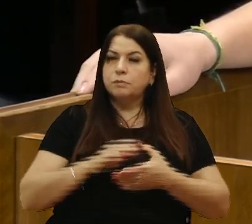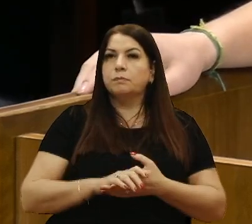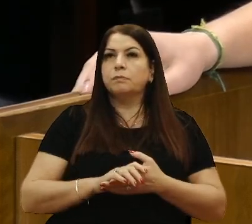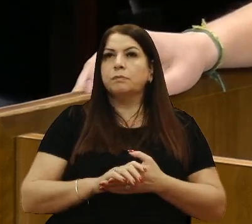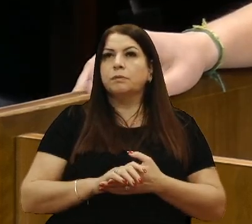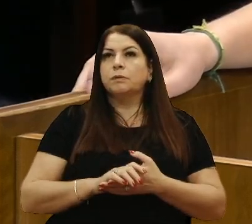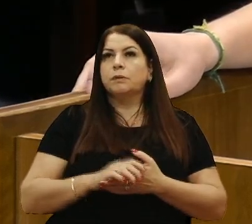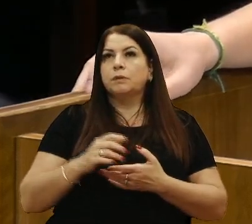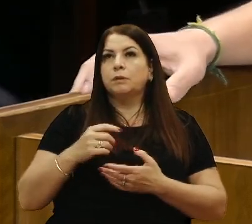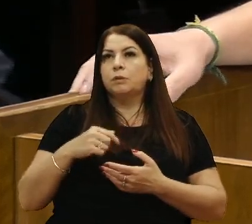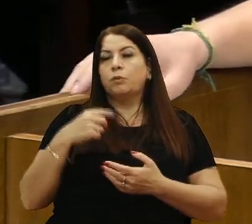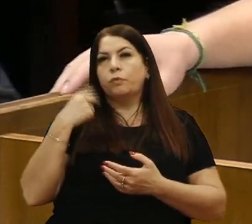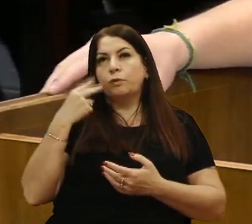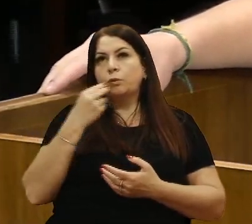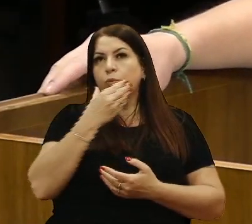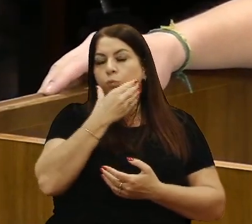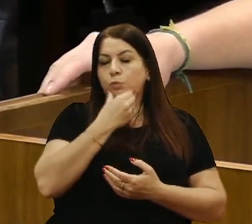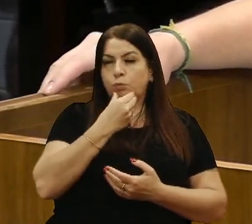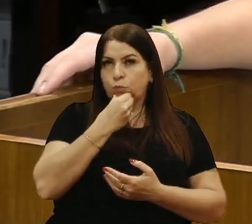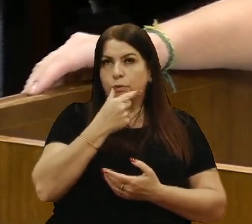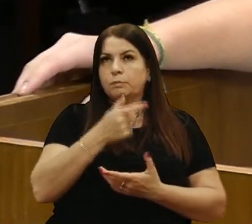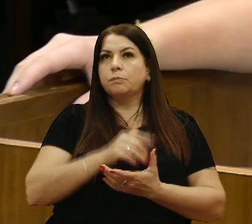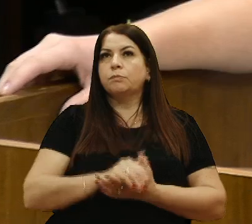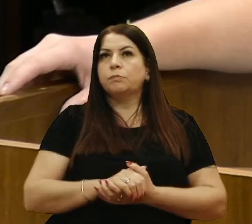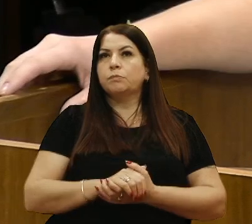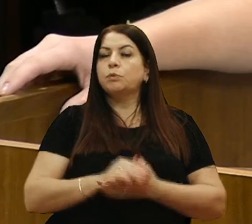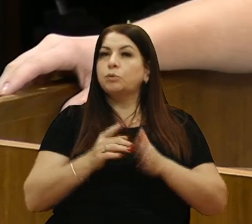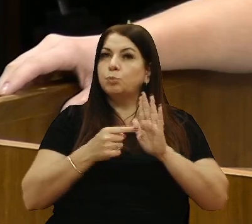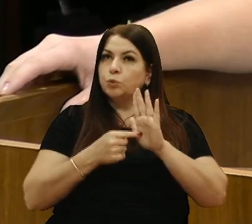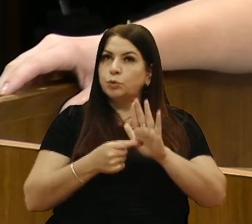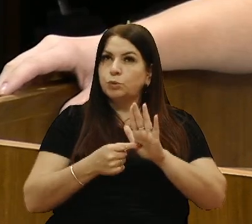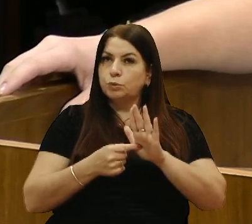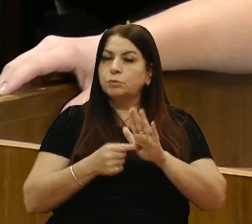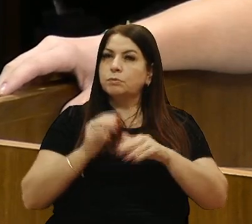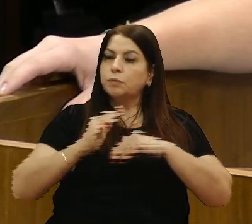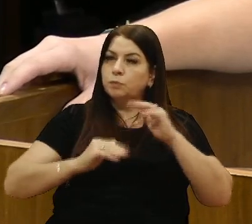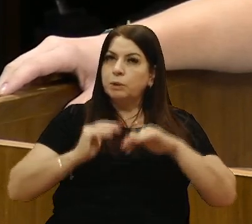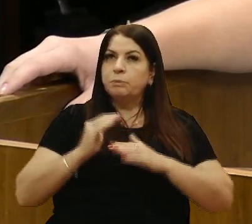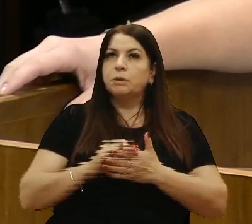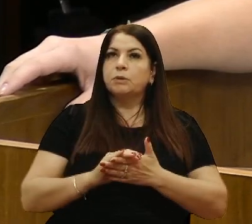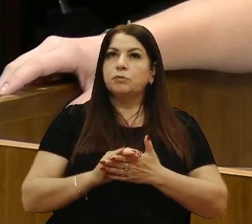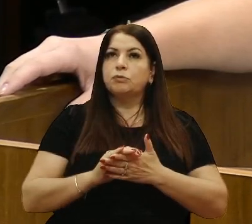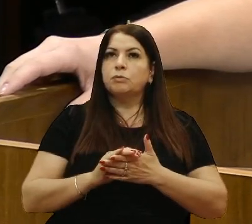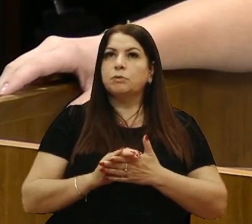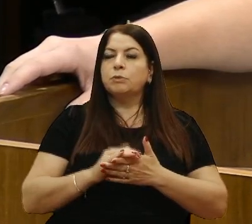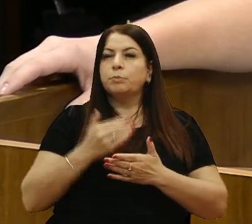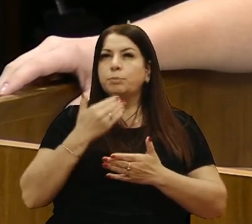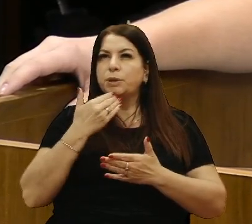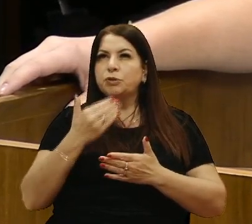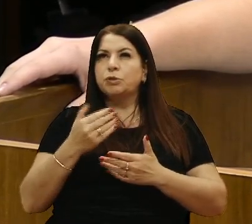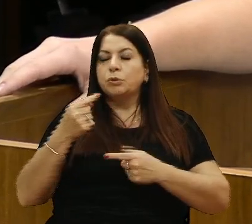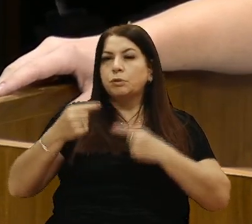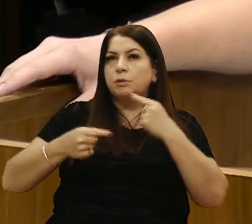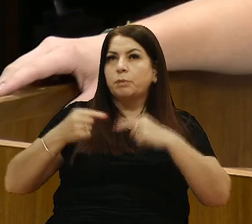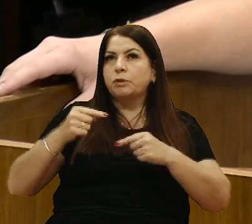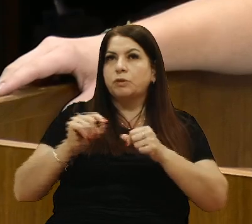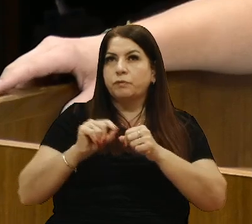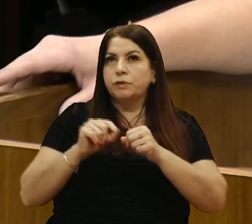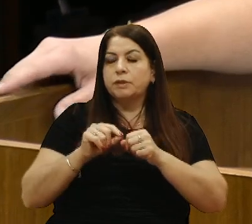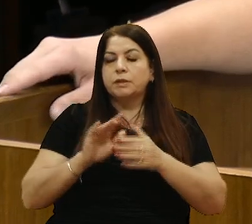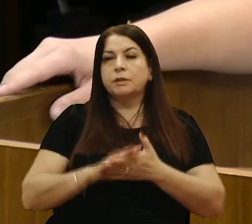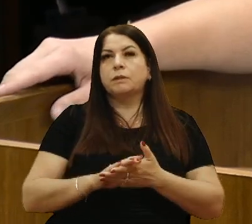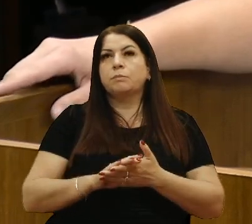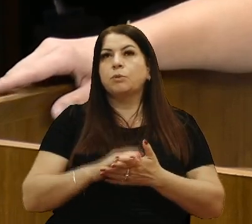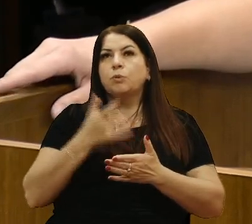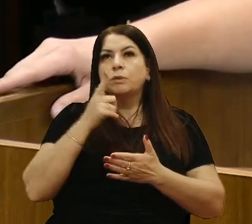Enquanto vereador, enquanto homem, o senhor demonstrou aqui na prática aqueles pedidos, aqueles debates que nós fazemos para que a gente